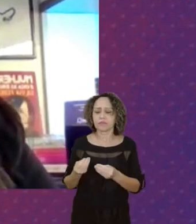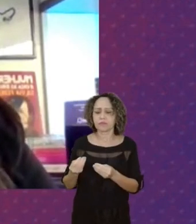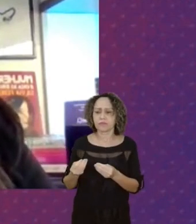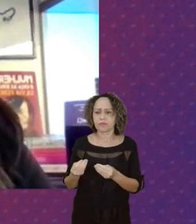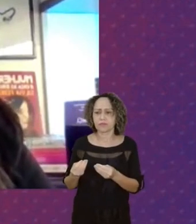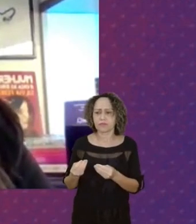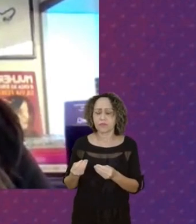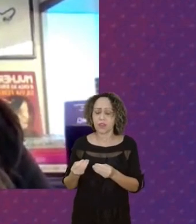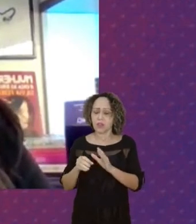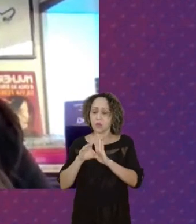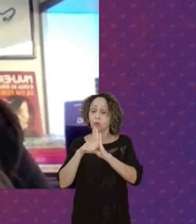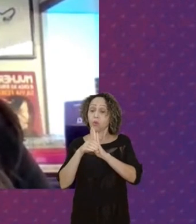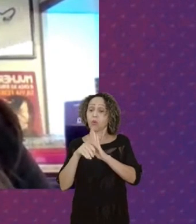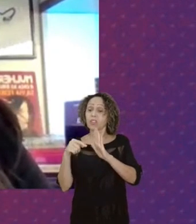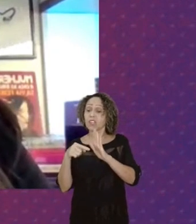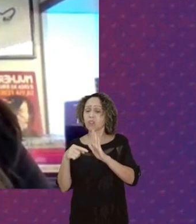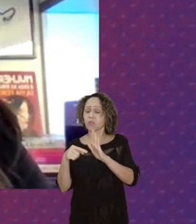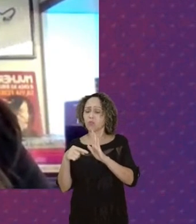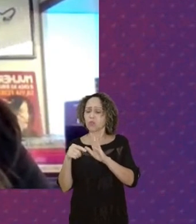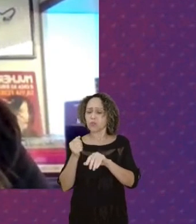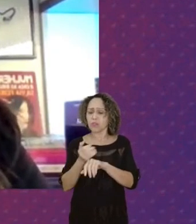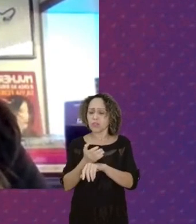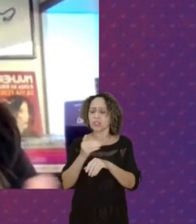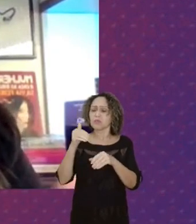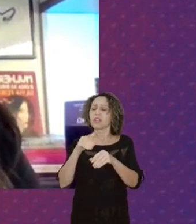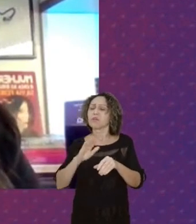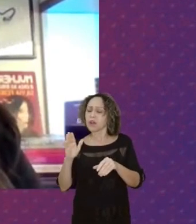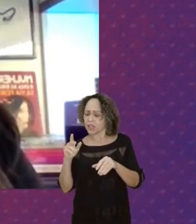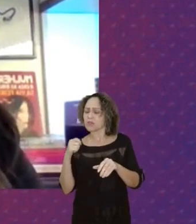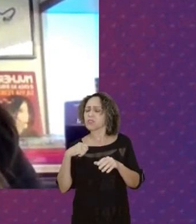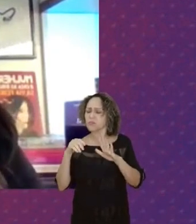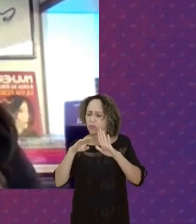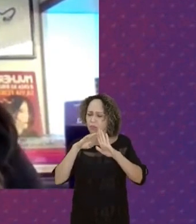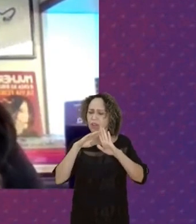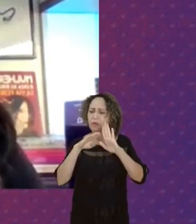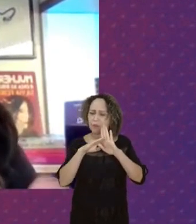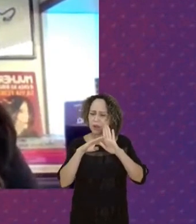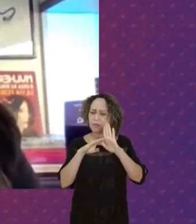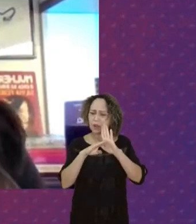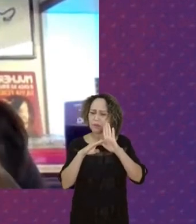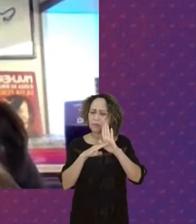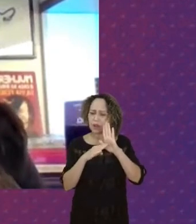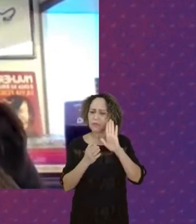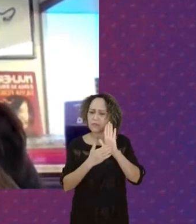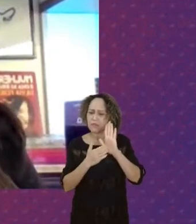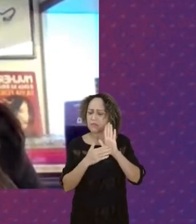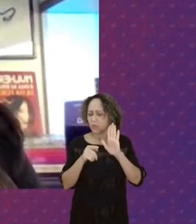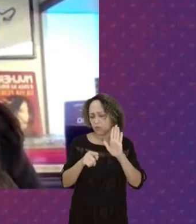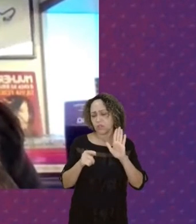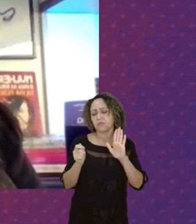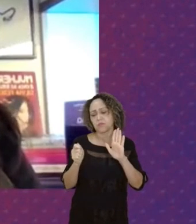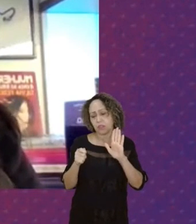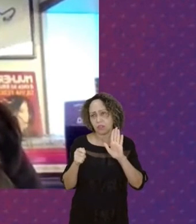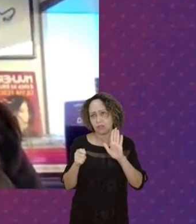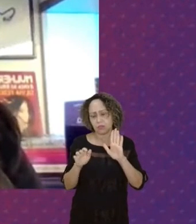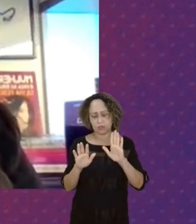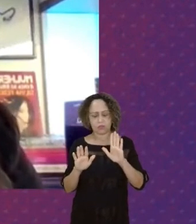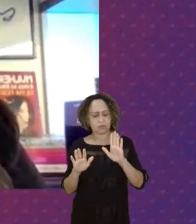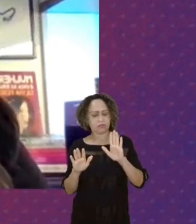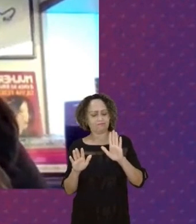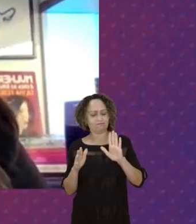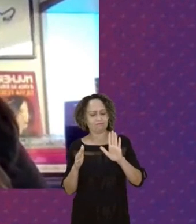De conteúdo de pré-campanha mesmo, dizendo das suas plataformas, o que você pretende, desde que você não peça voto, novamente,